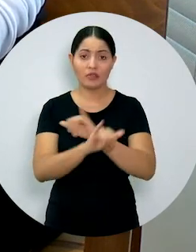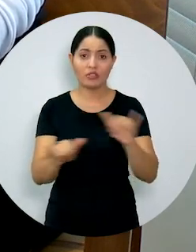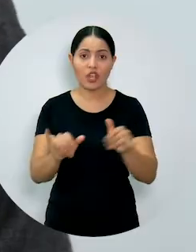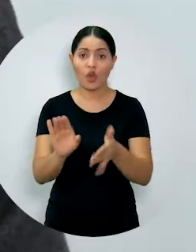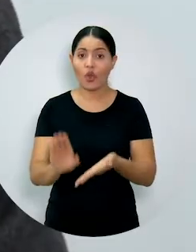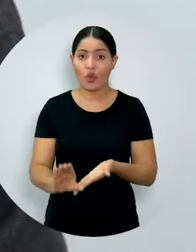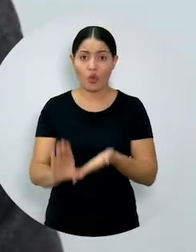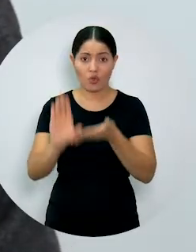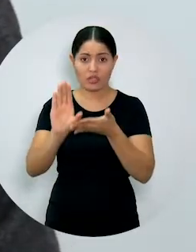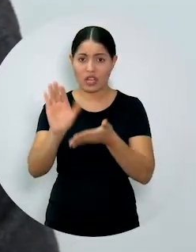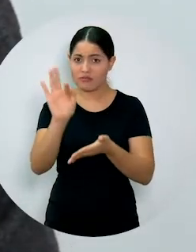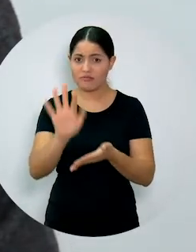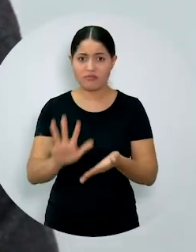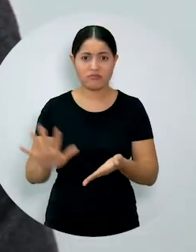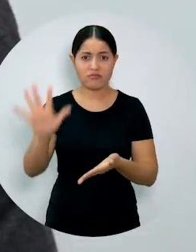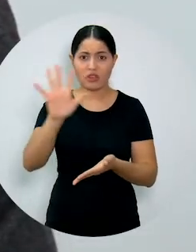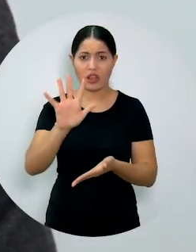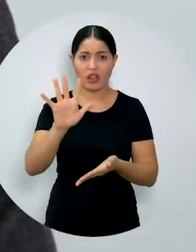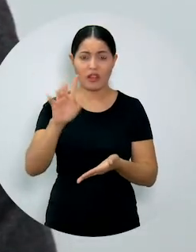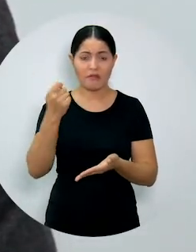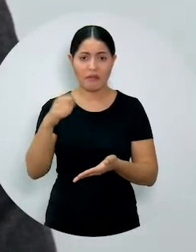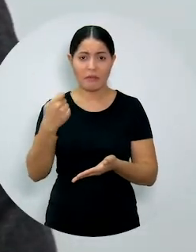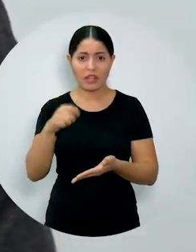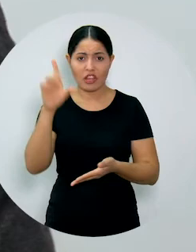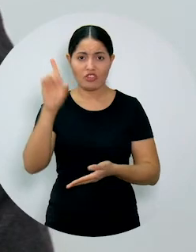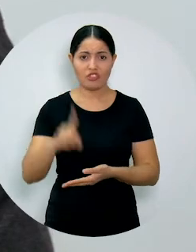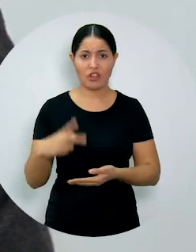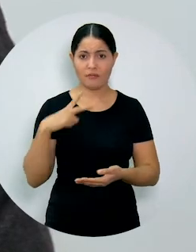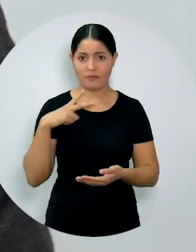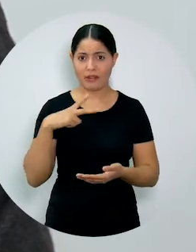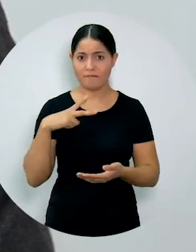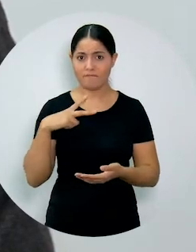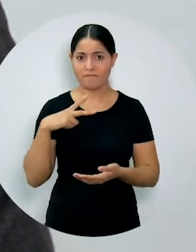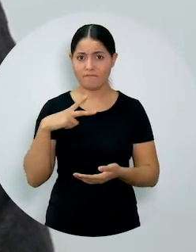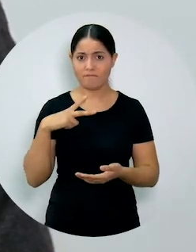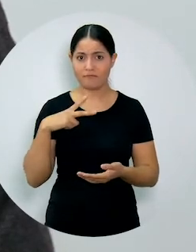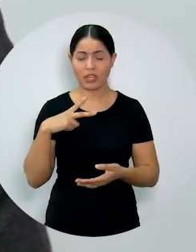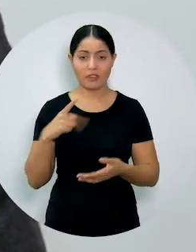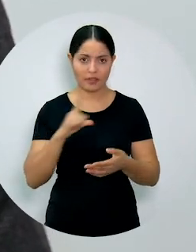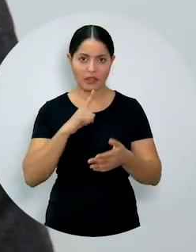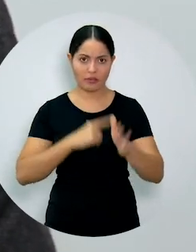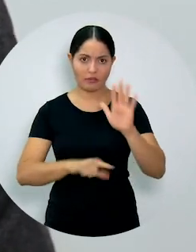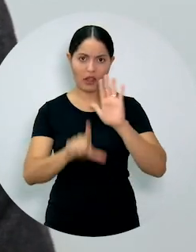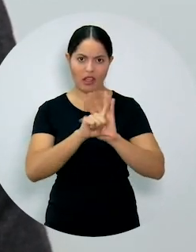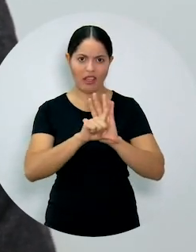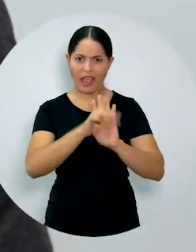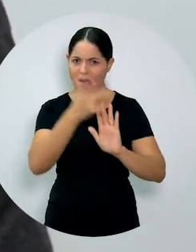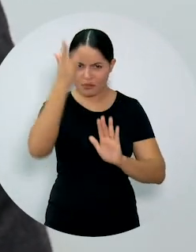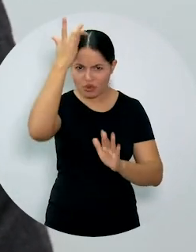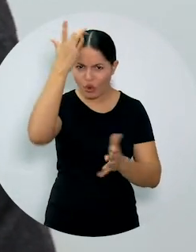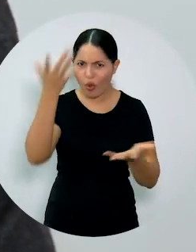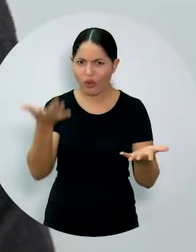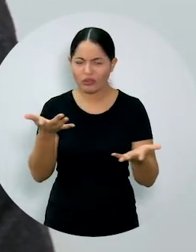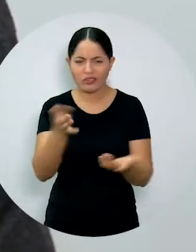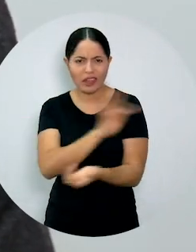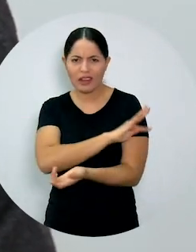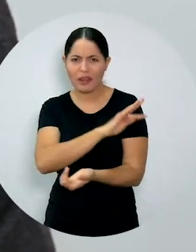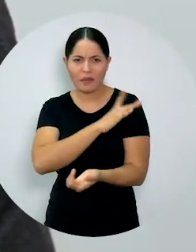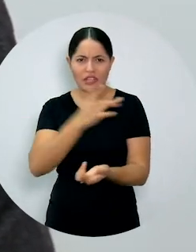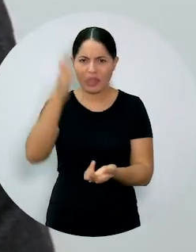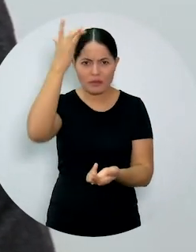diz que os conselhos, apesar de serem pessoas de direito privado, né, instituídas por lei, é uma coisa meio